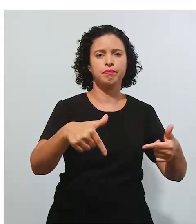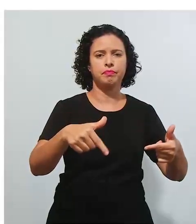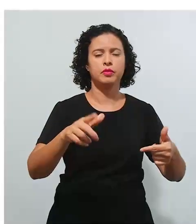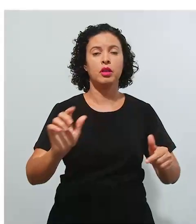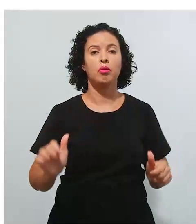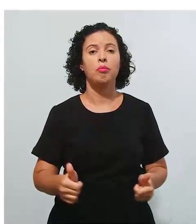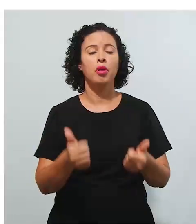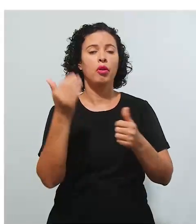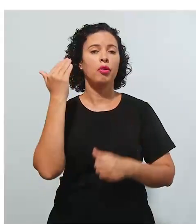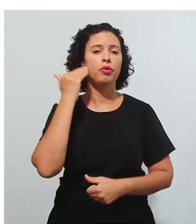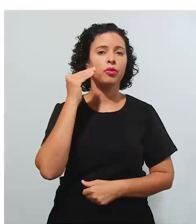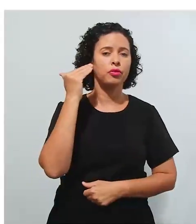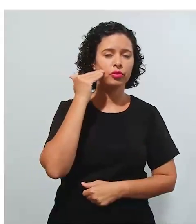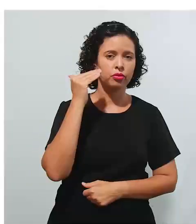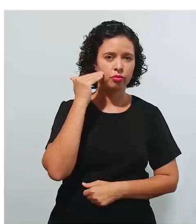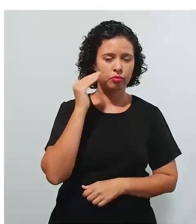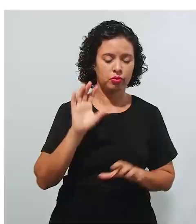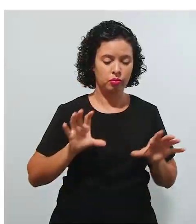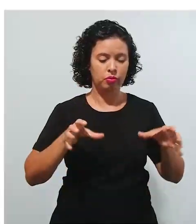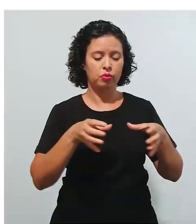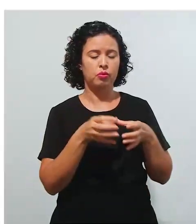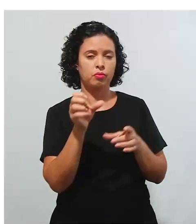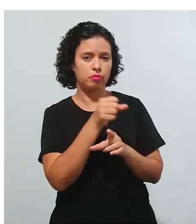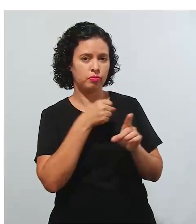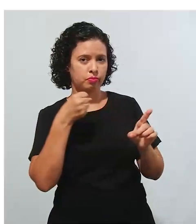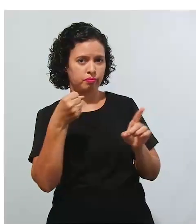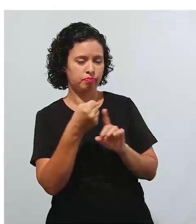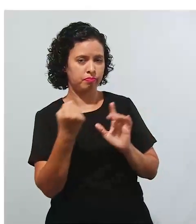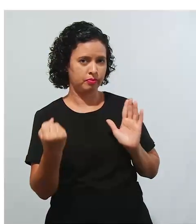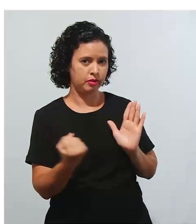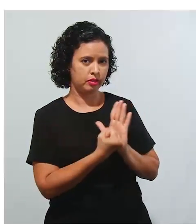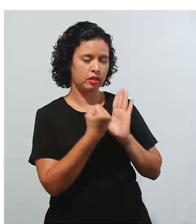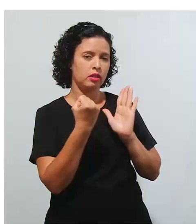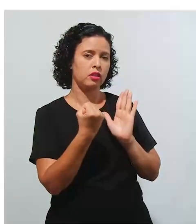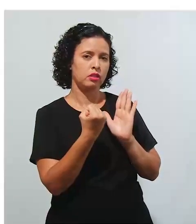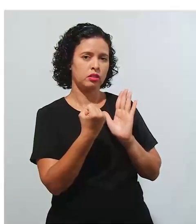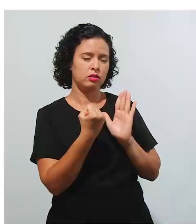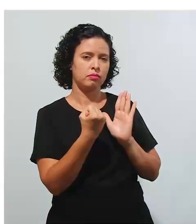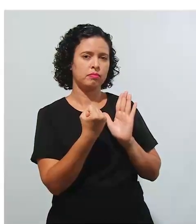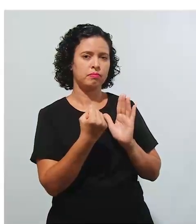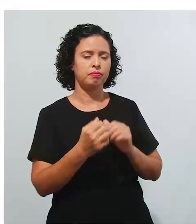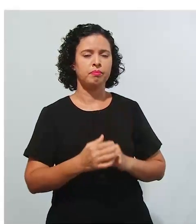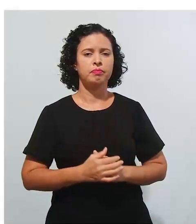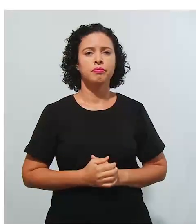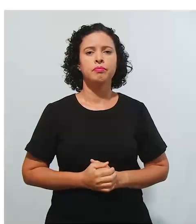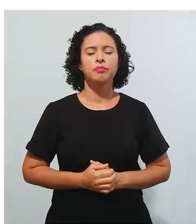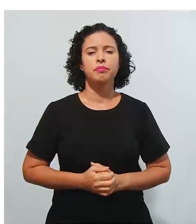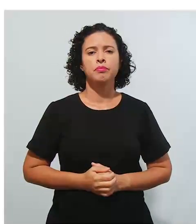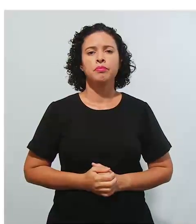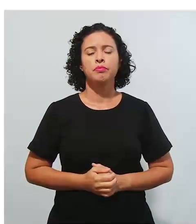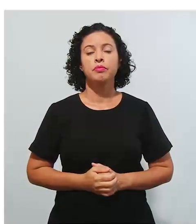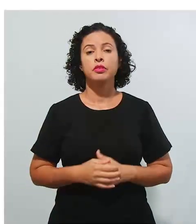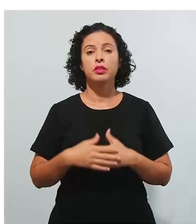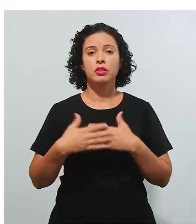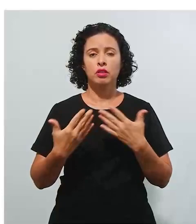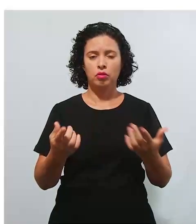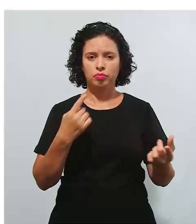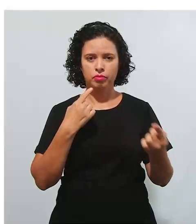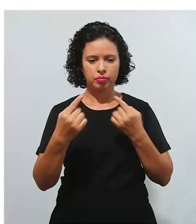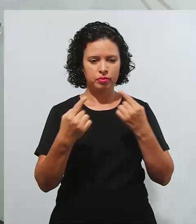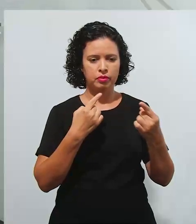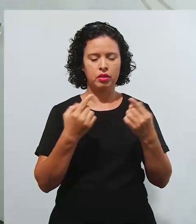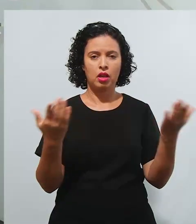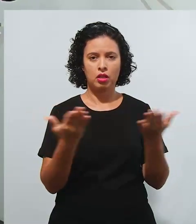melhor entendimento do corpo social impactado por ela. Bom, com esse debate a